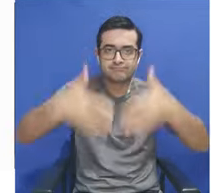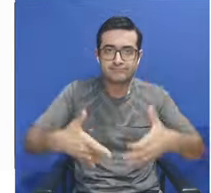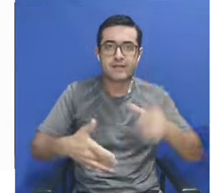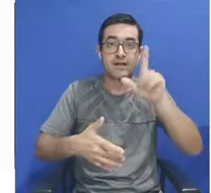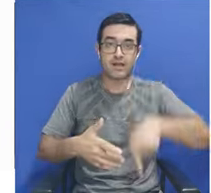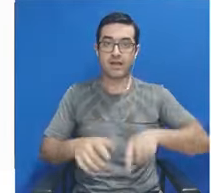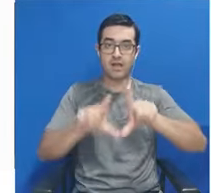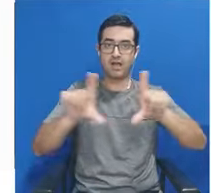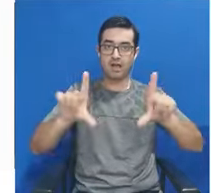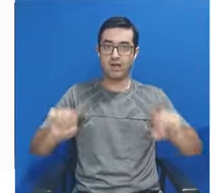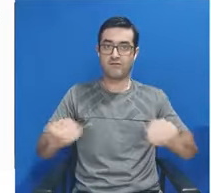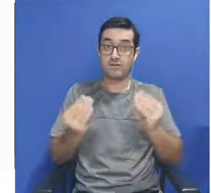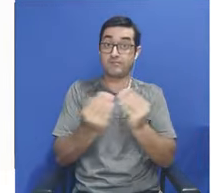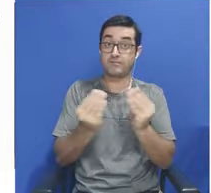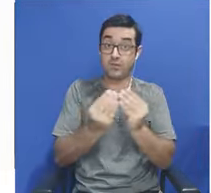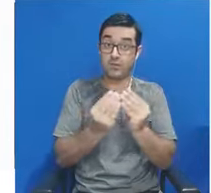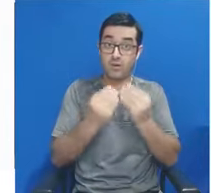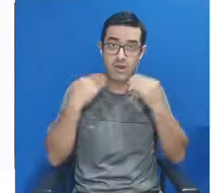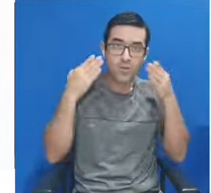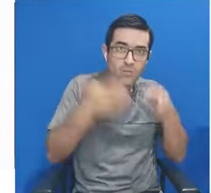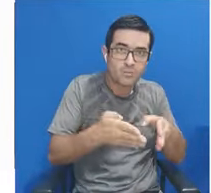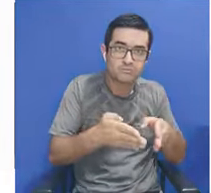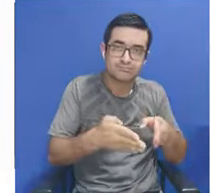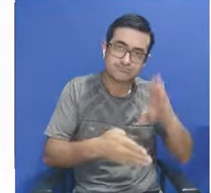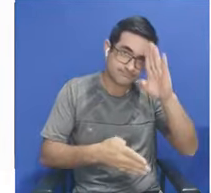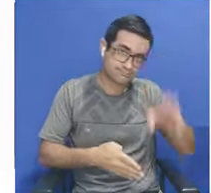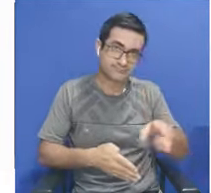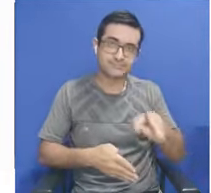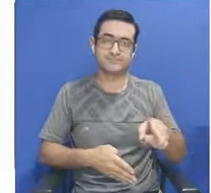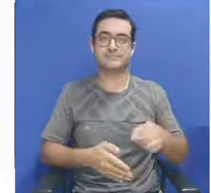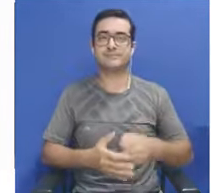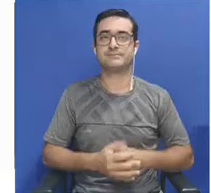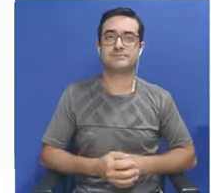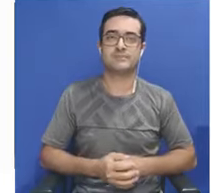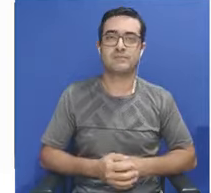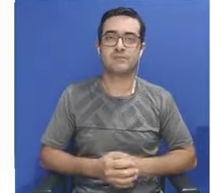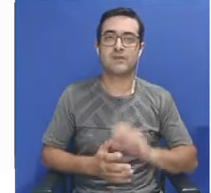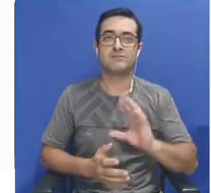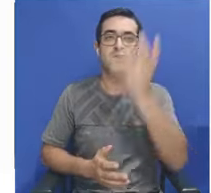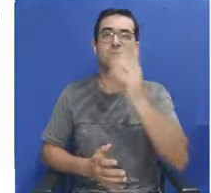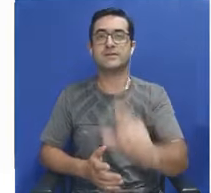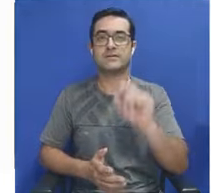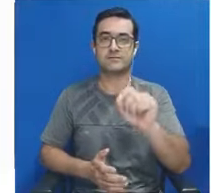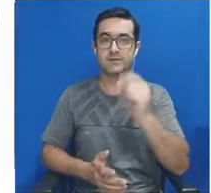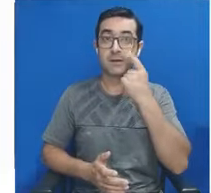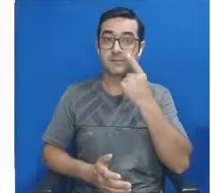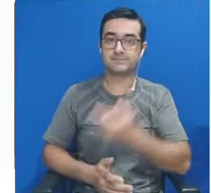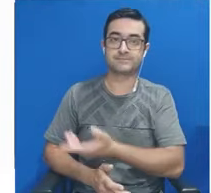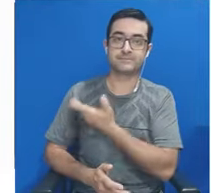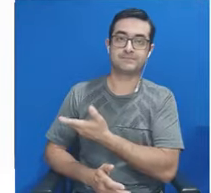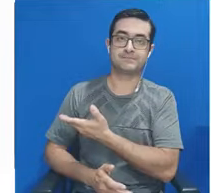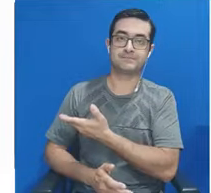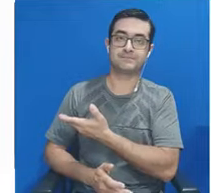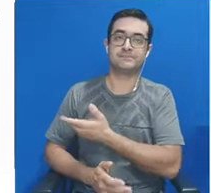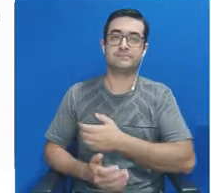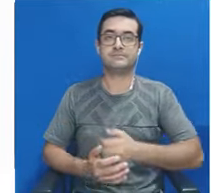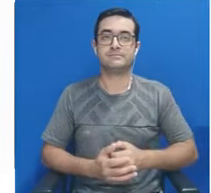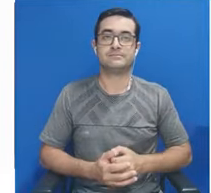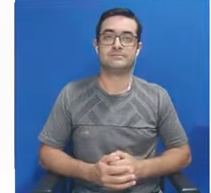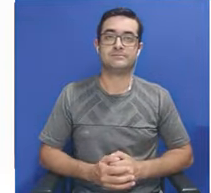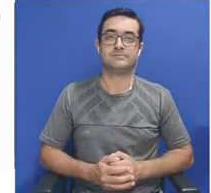molecular. Tá bueno? Então, o que vai acontecer? O que vai acontecer? Vocês vão